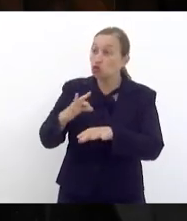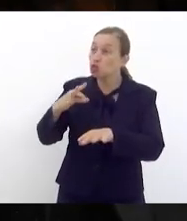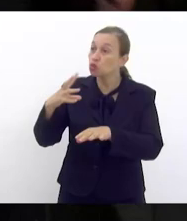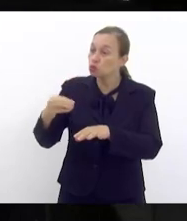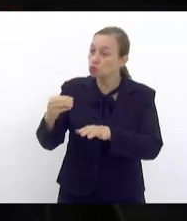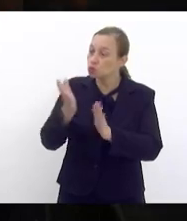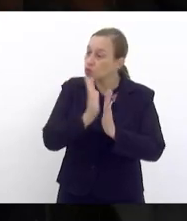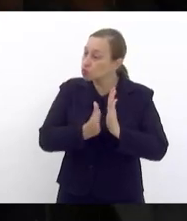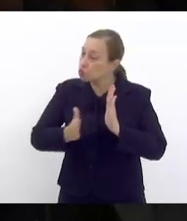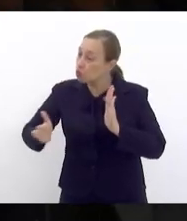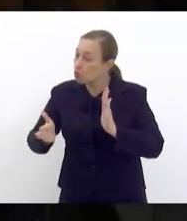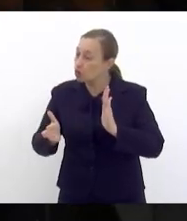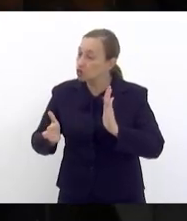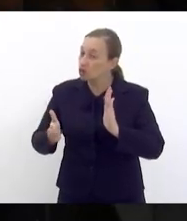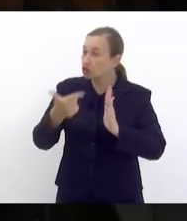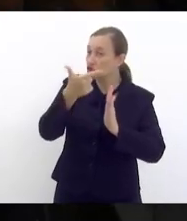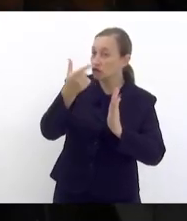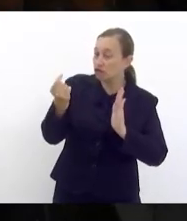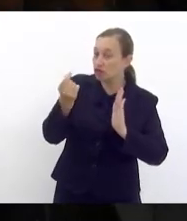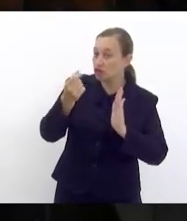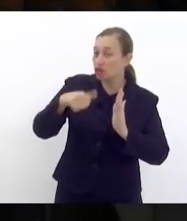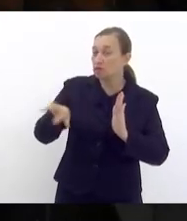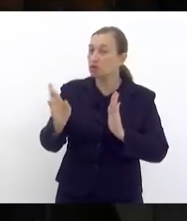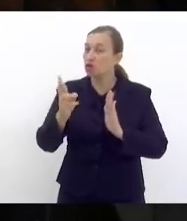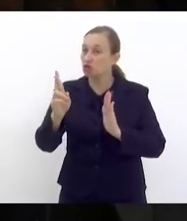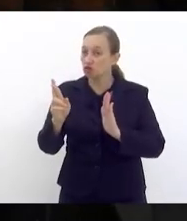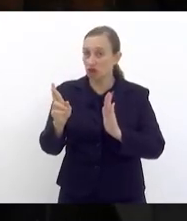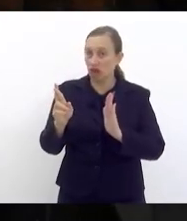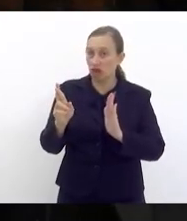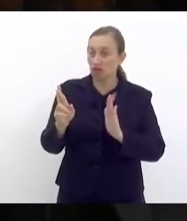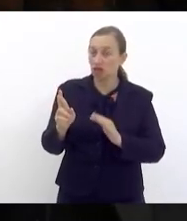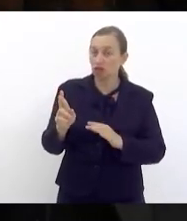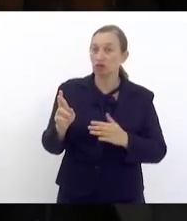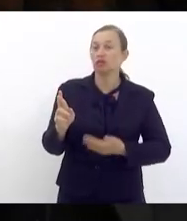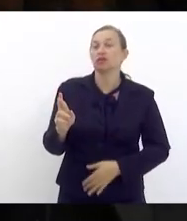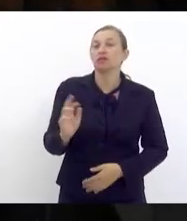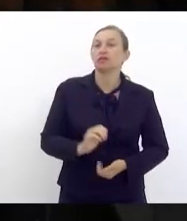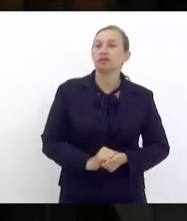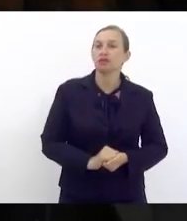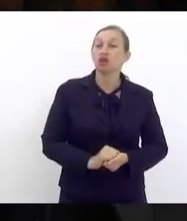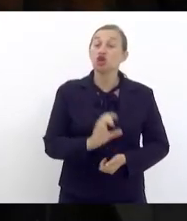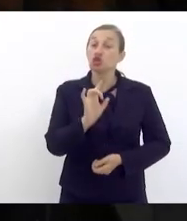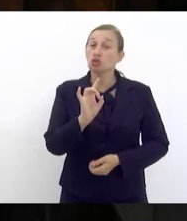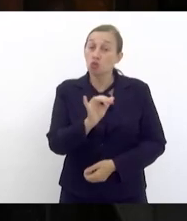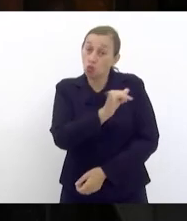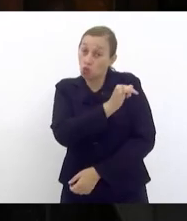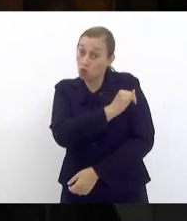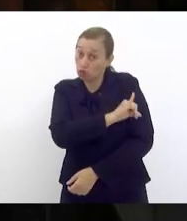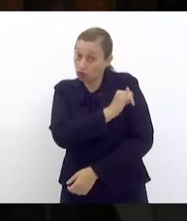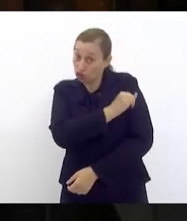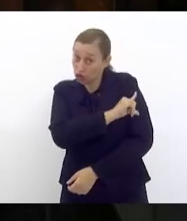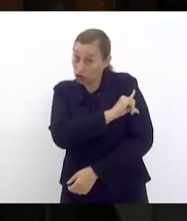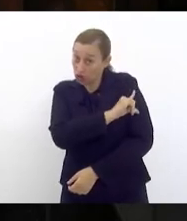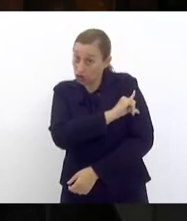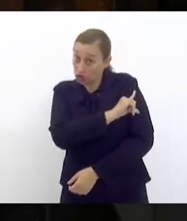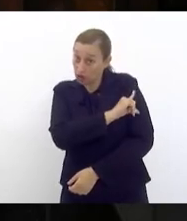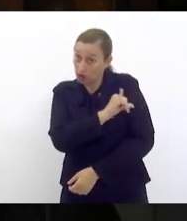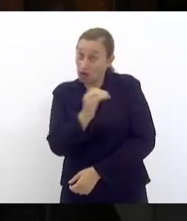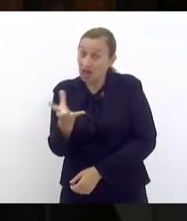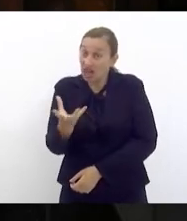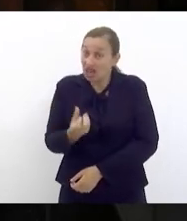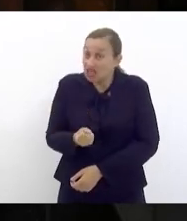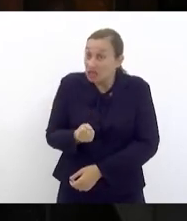ordem de 20 bilhões de reais, dos quais o Rio de Janeiro